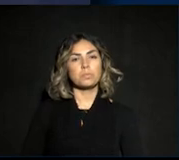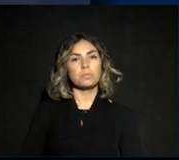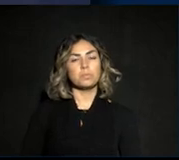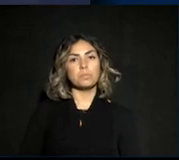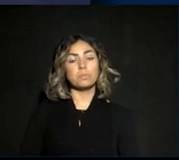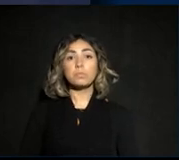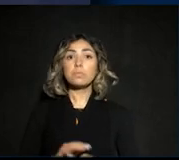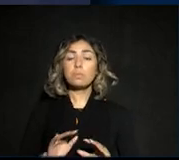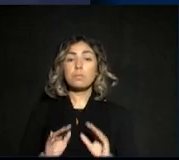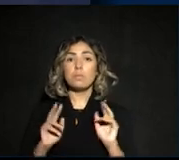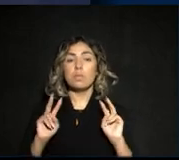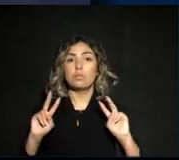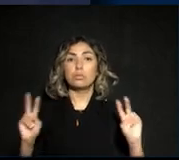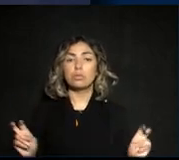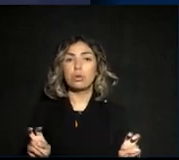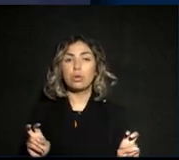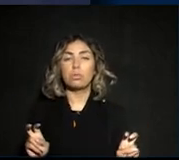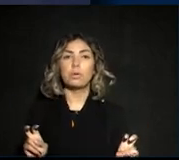Sobre